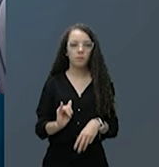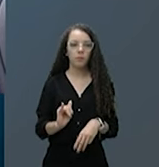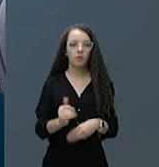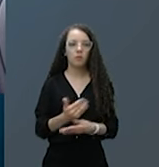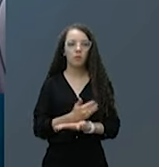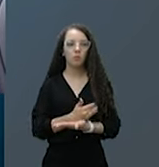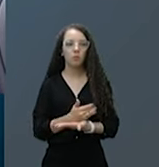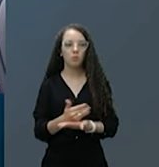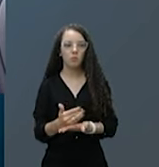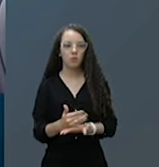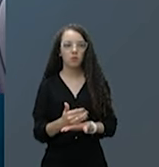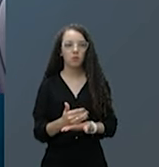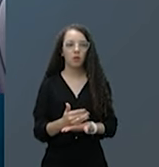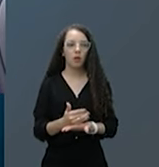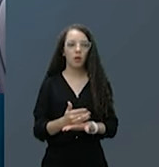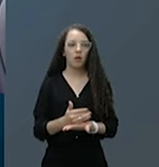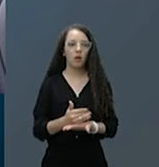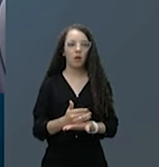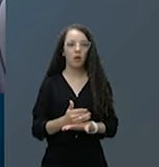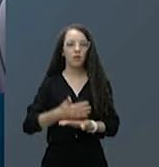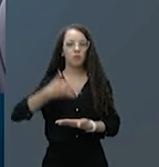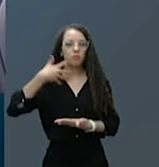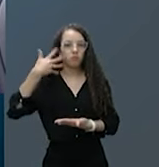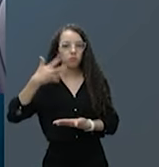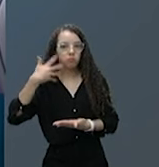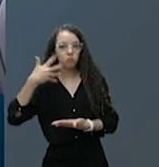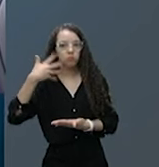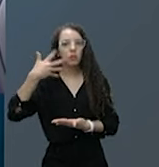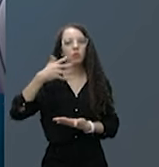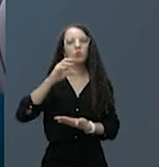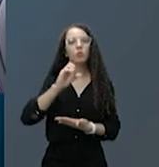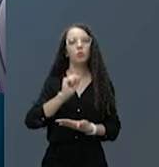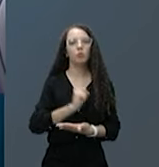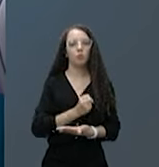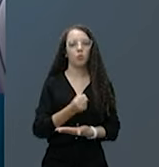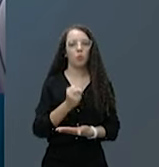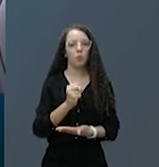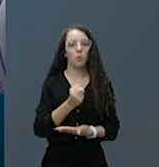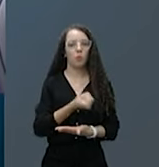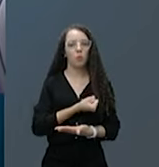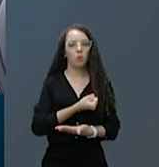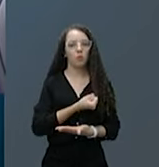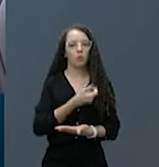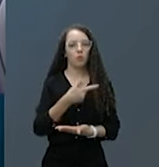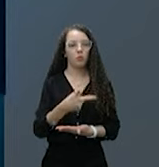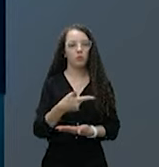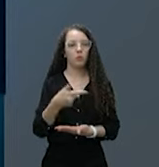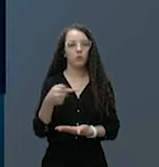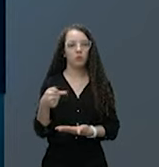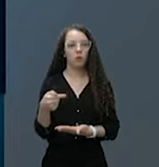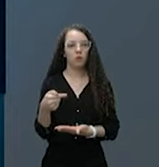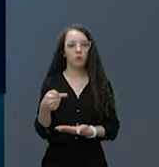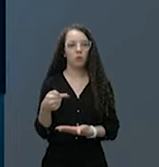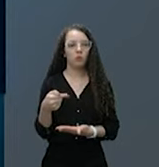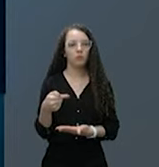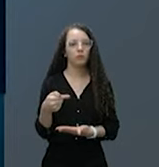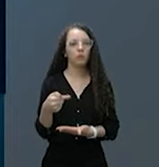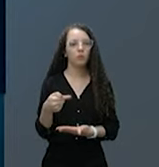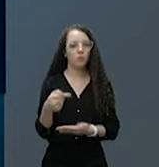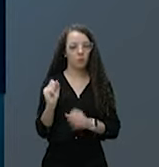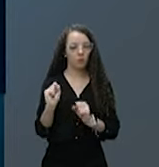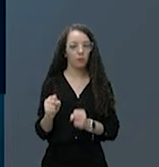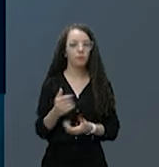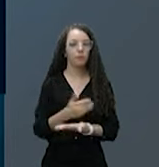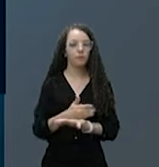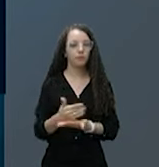agora aqui. E no item 27, o julgamento do item 27. Então, com a palavra, ministro Og, por favor.